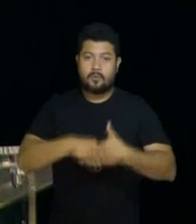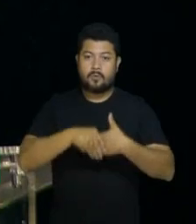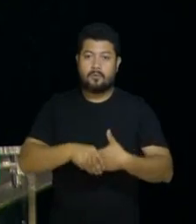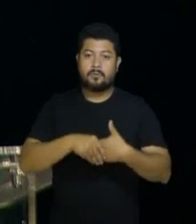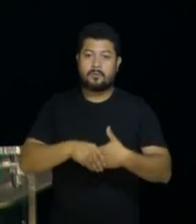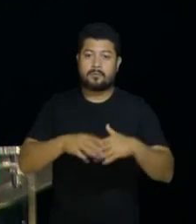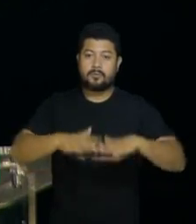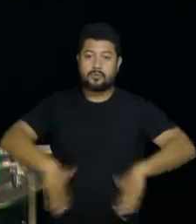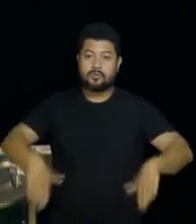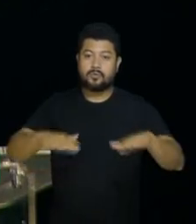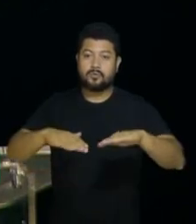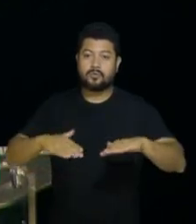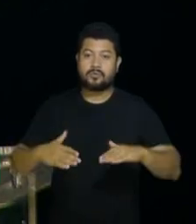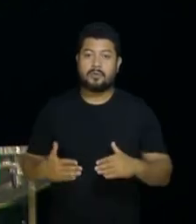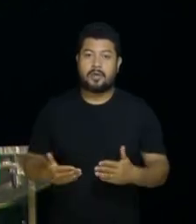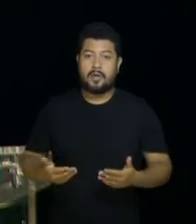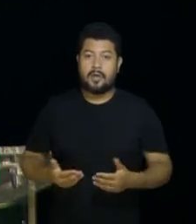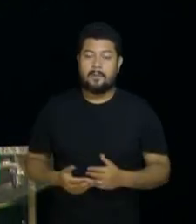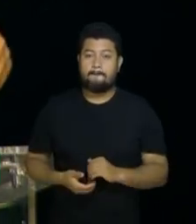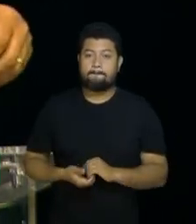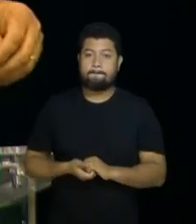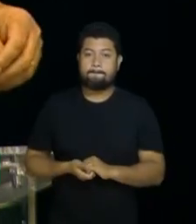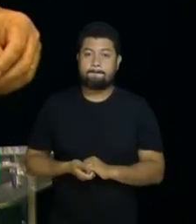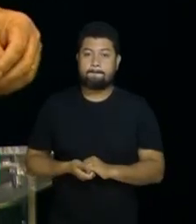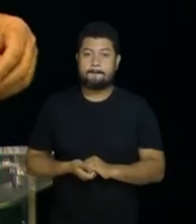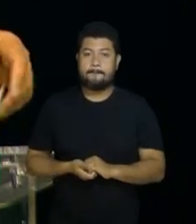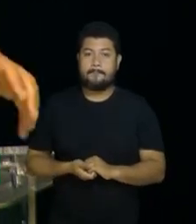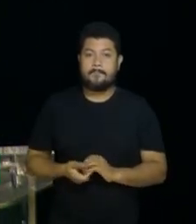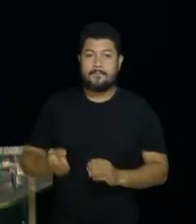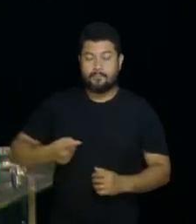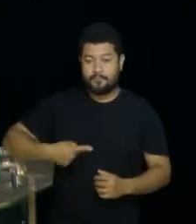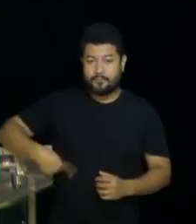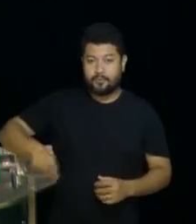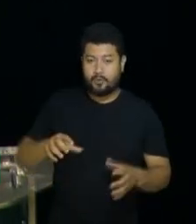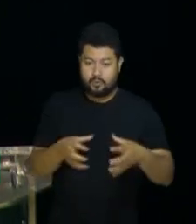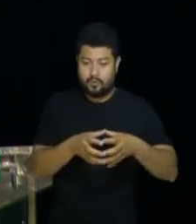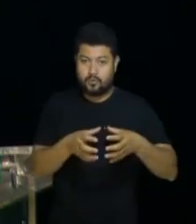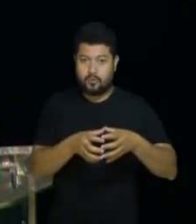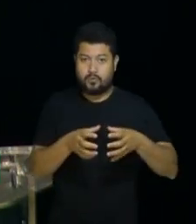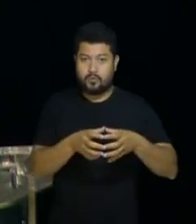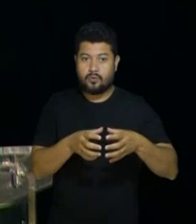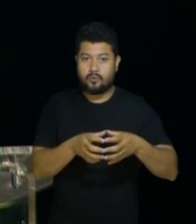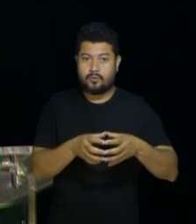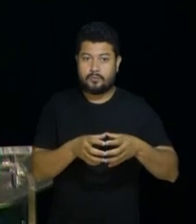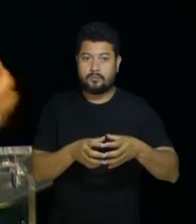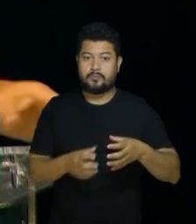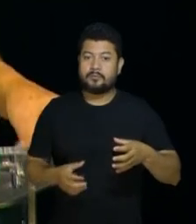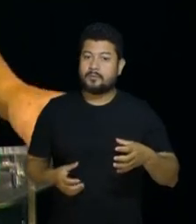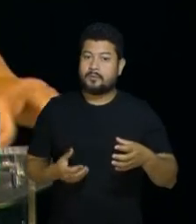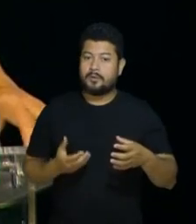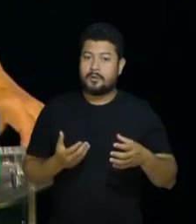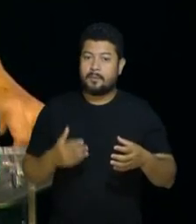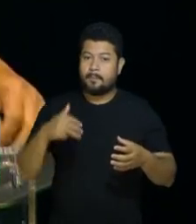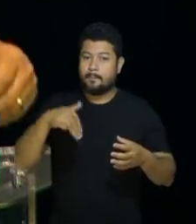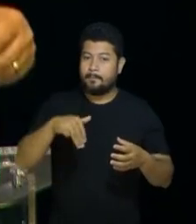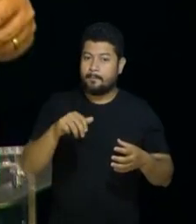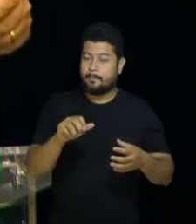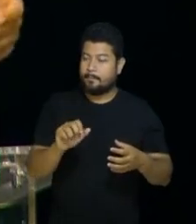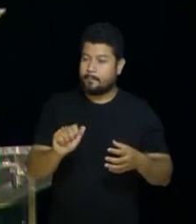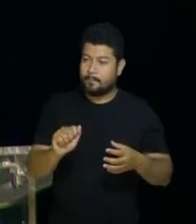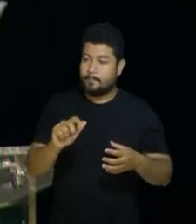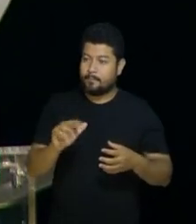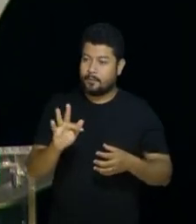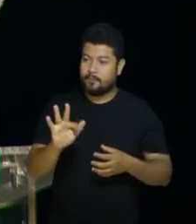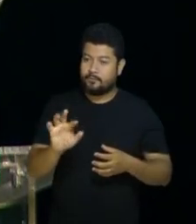presentes nesta data. Nós, do Grupo Escoteiro MEIF, nos sentimos honrados em poder